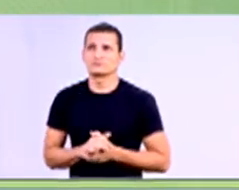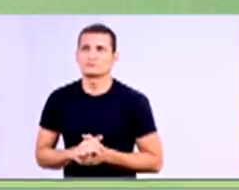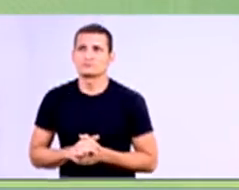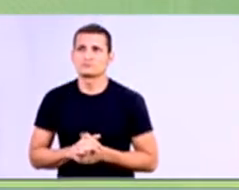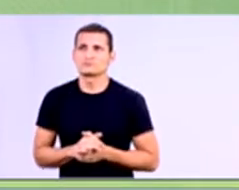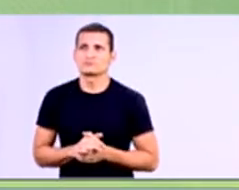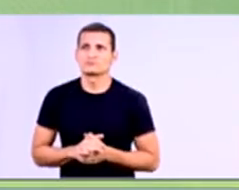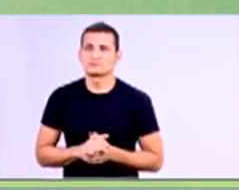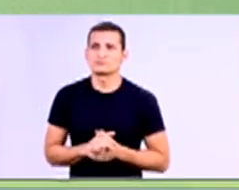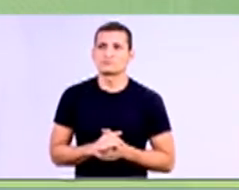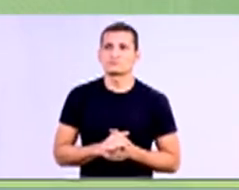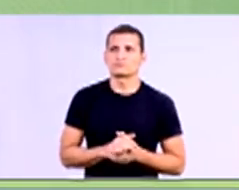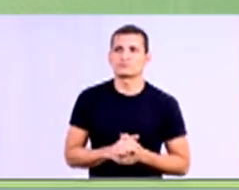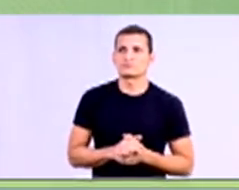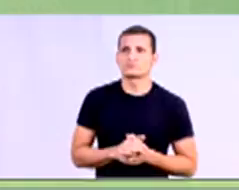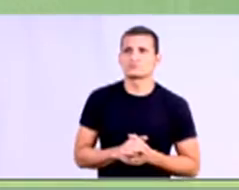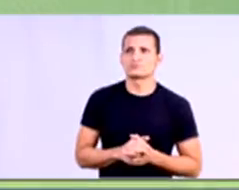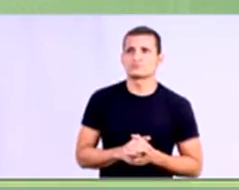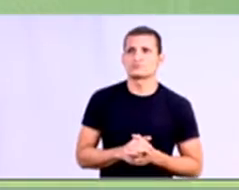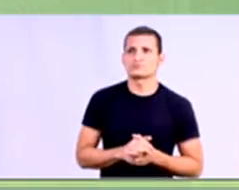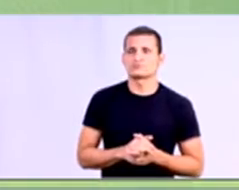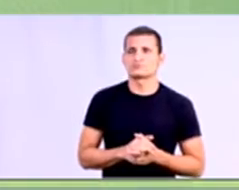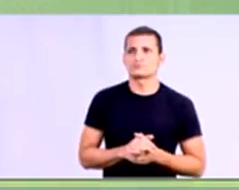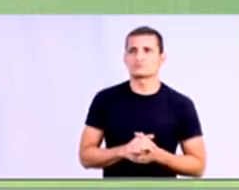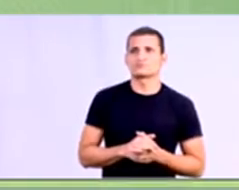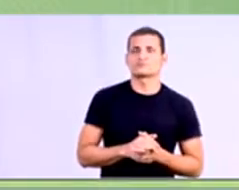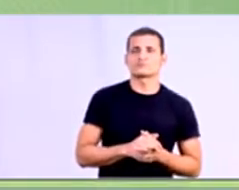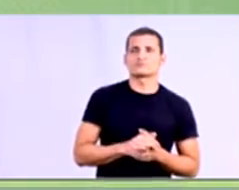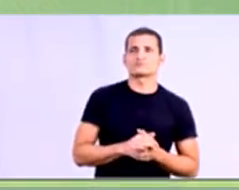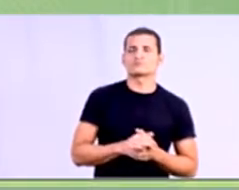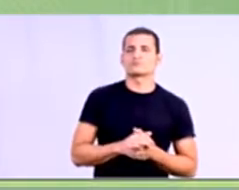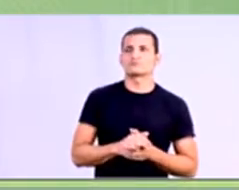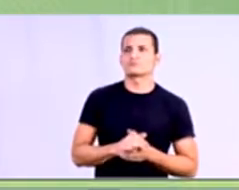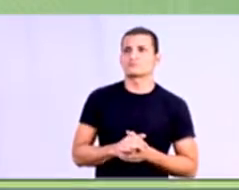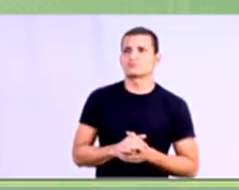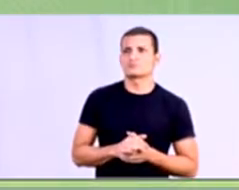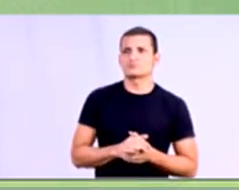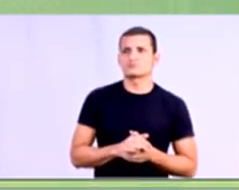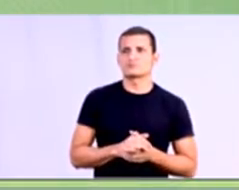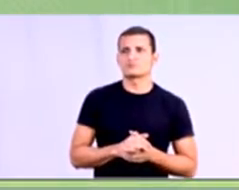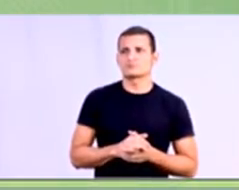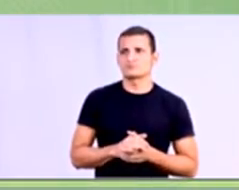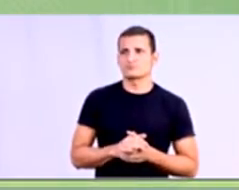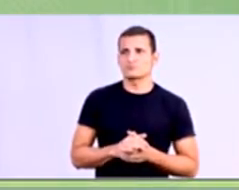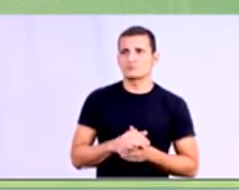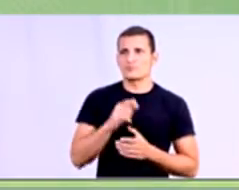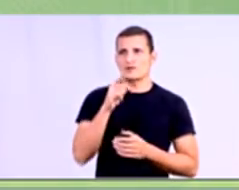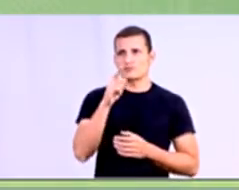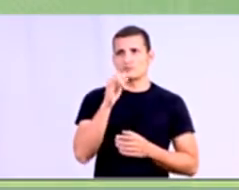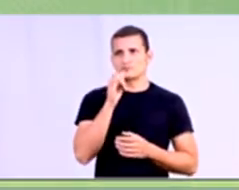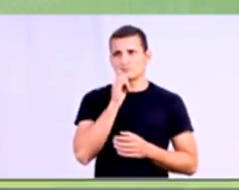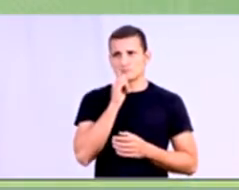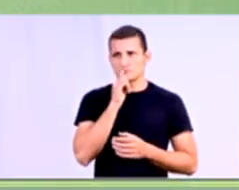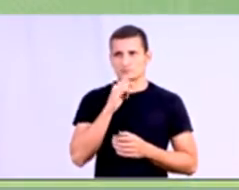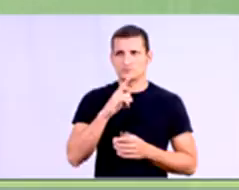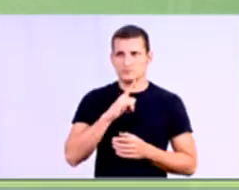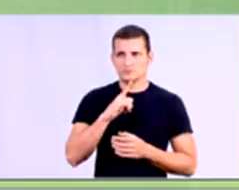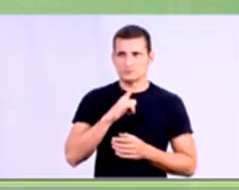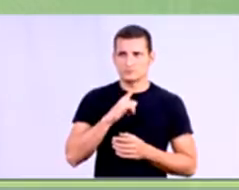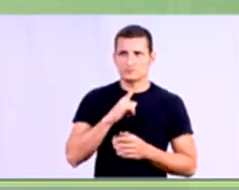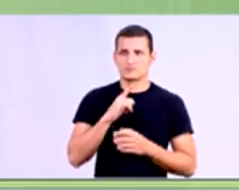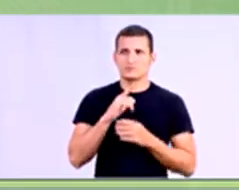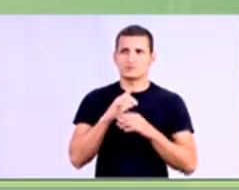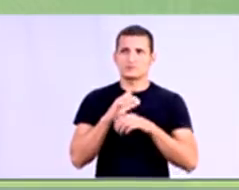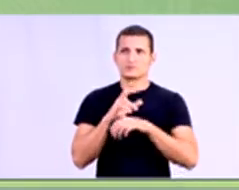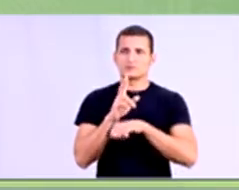sobrepondo o outro, onde eu defino qual é o pacote que eu estou referenciando. Nesse exemplo, eu tenho um pacote de